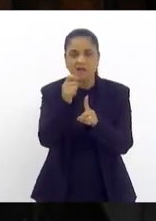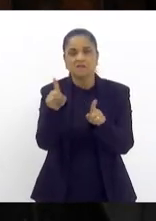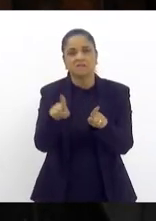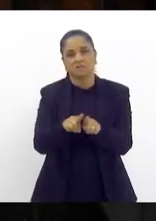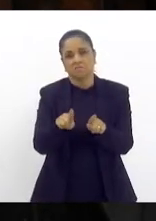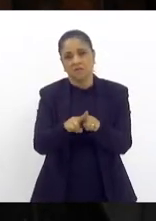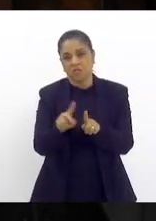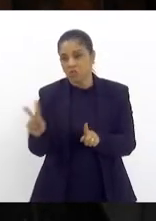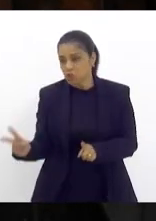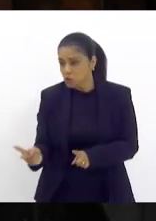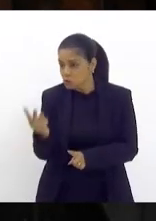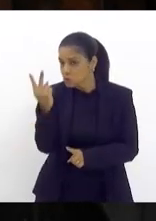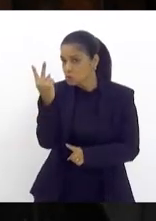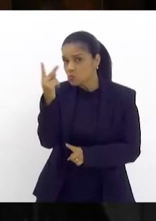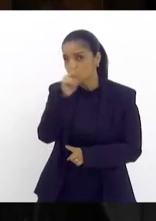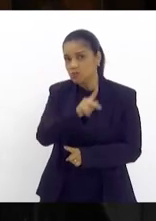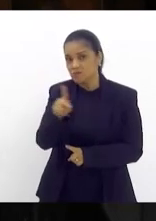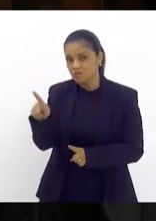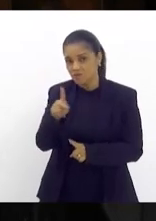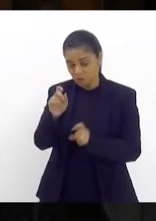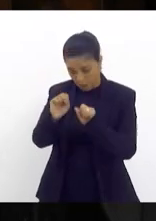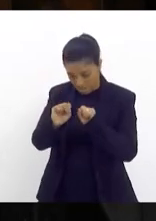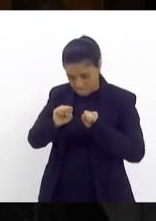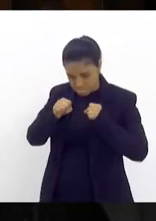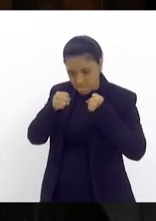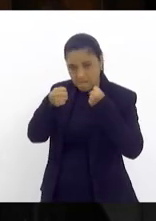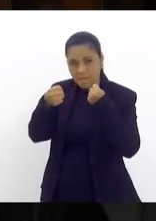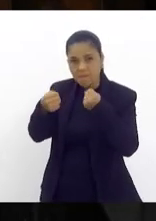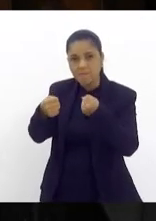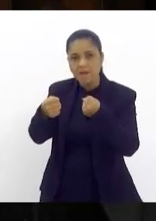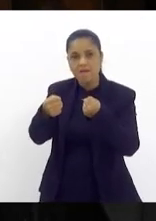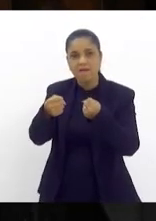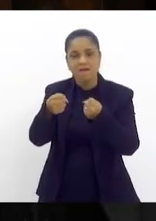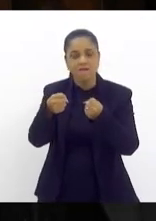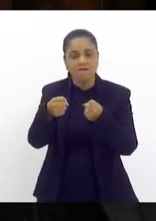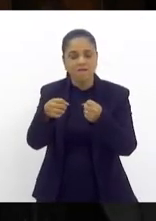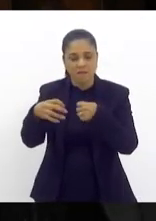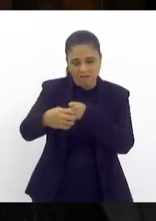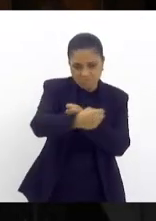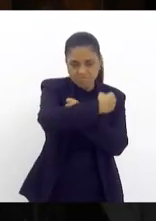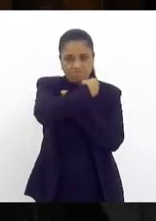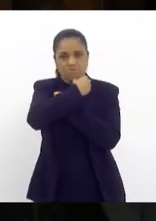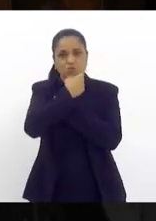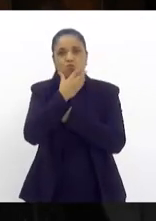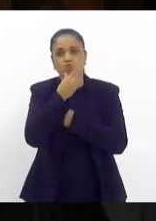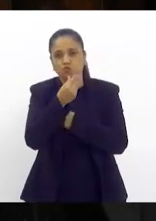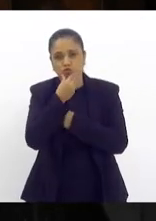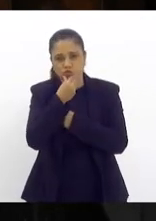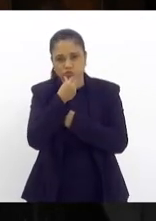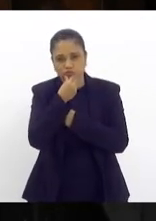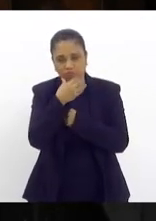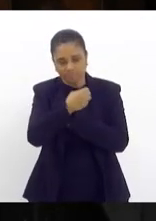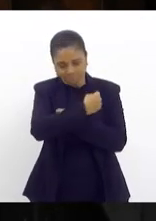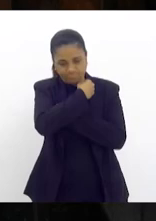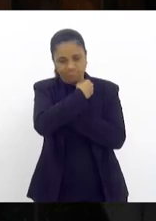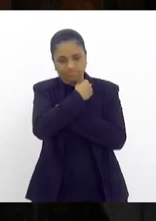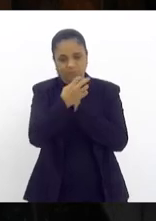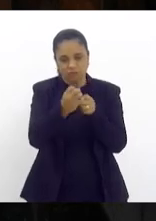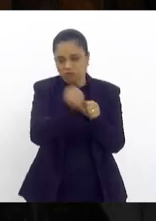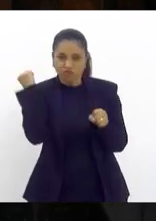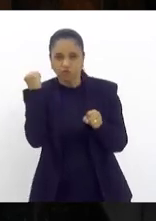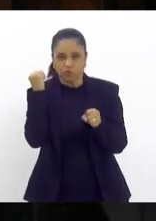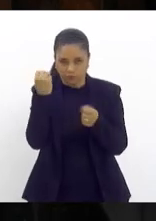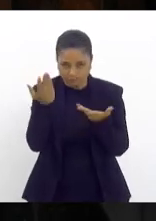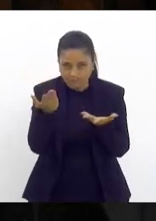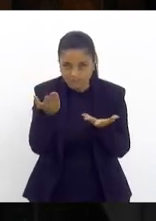bravura de 2 outras professoras que desarmaram o criminoso. No dia